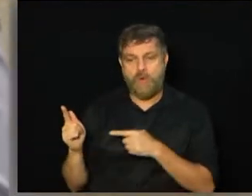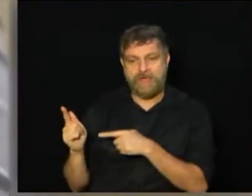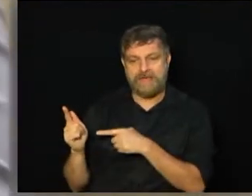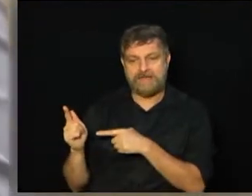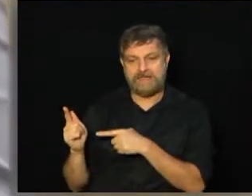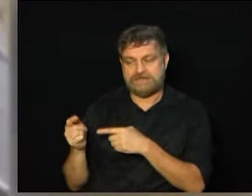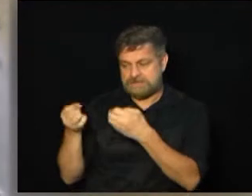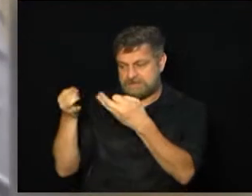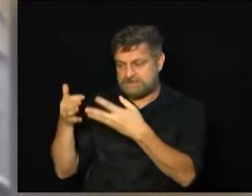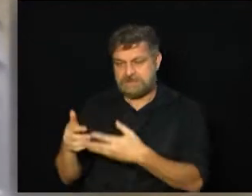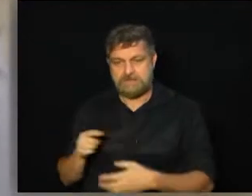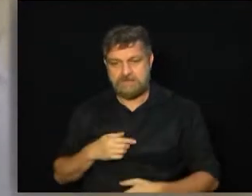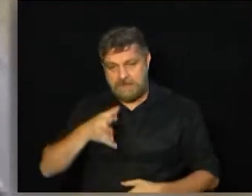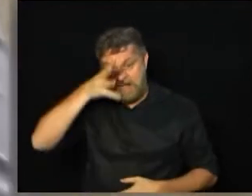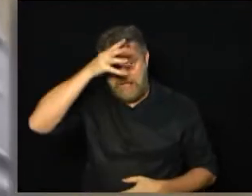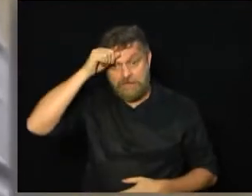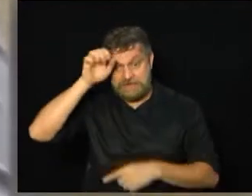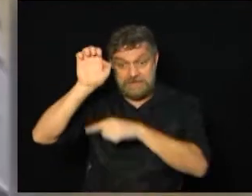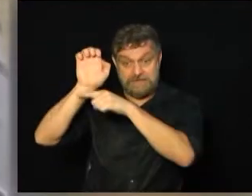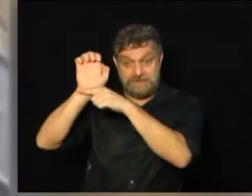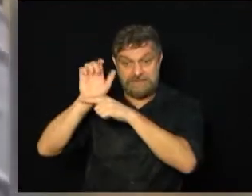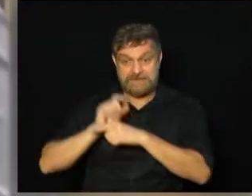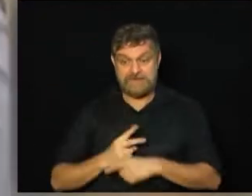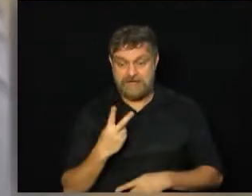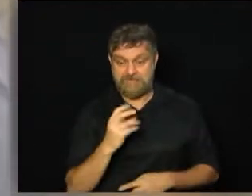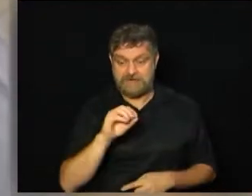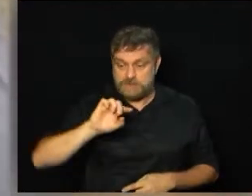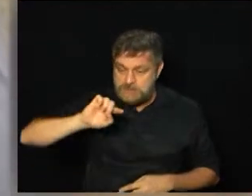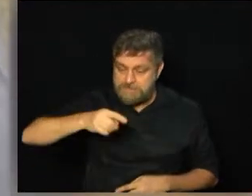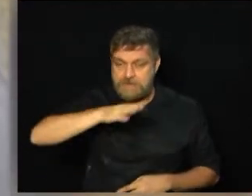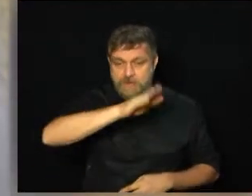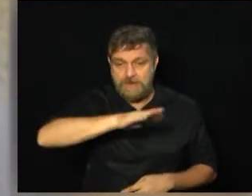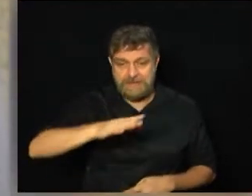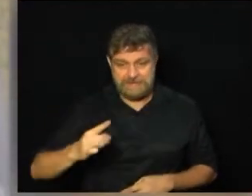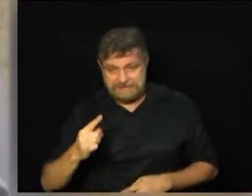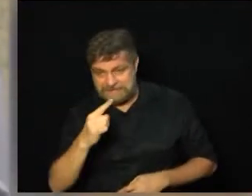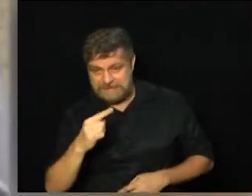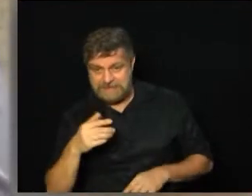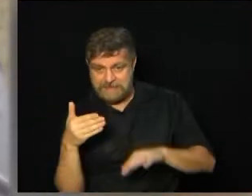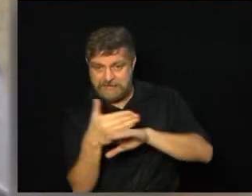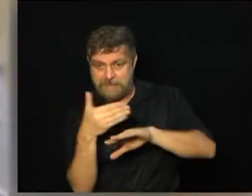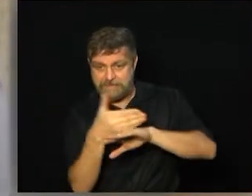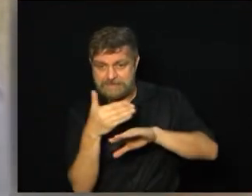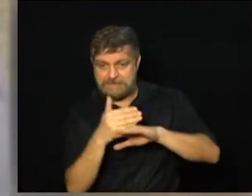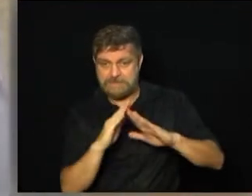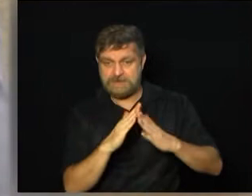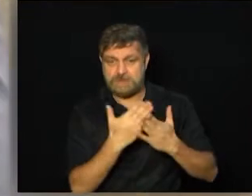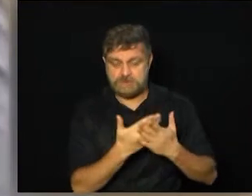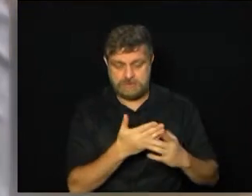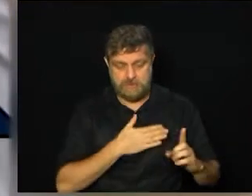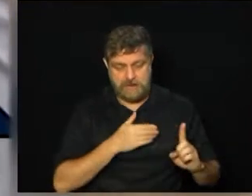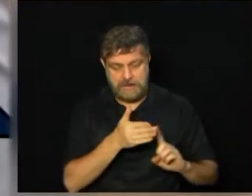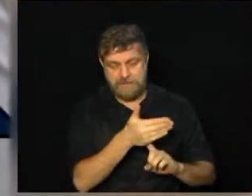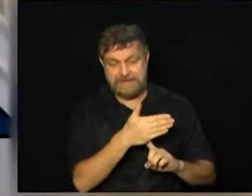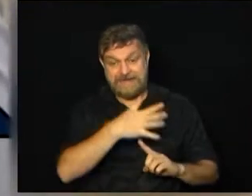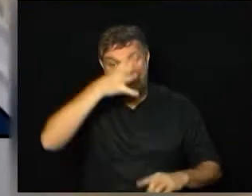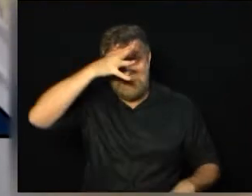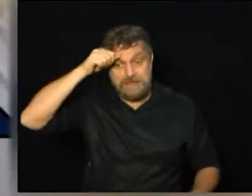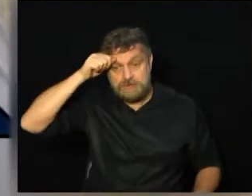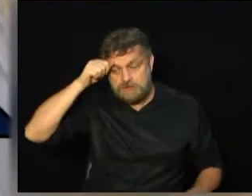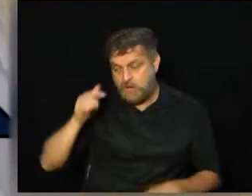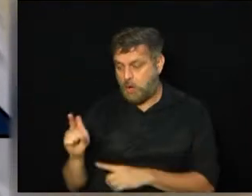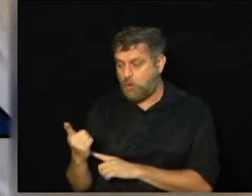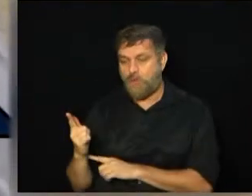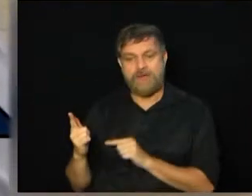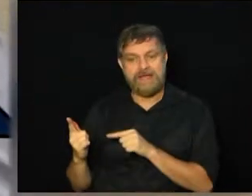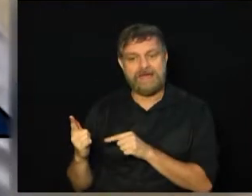eu falo Amazonas é o estado inteiro, né? São mais de 20 mil crianças que estão nesse trabalho, né, de uma escola militar. Goiás a mesma